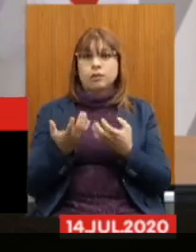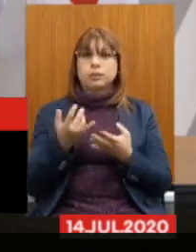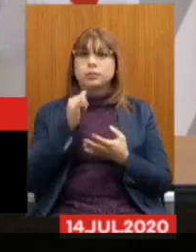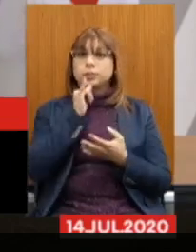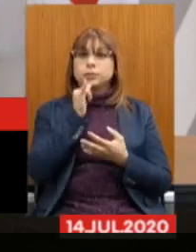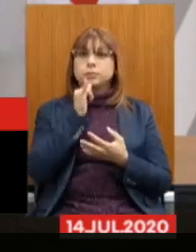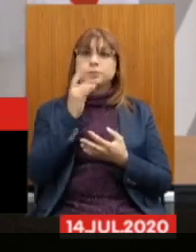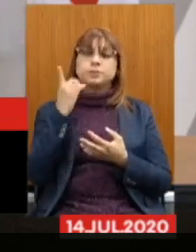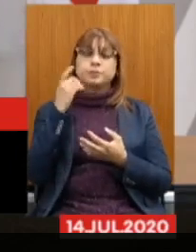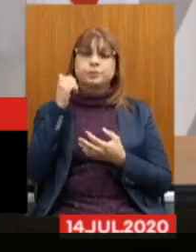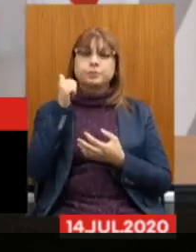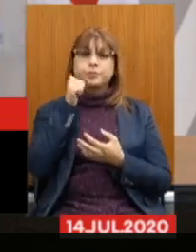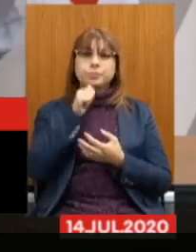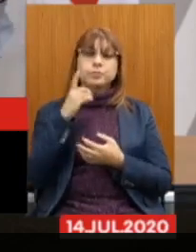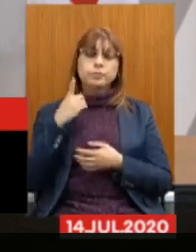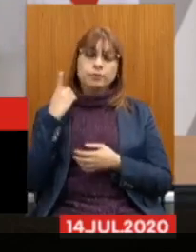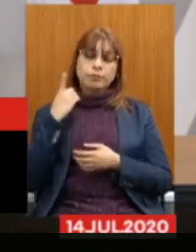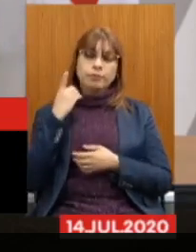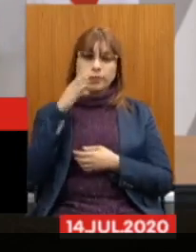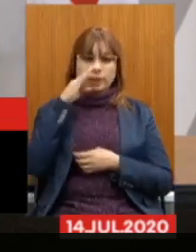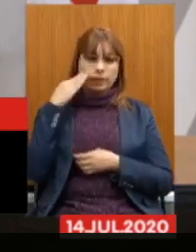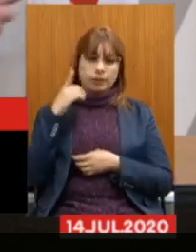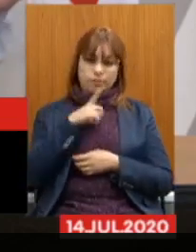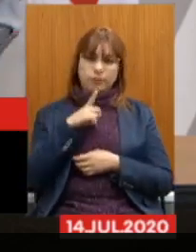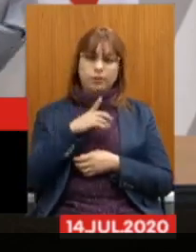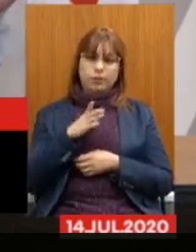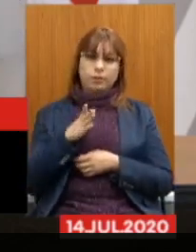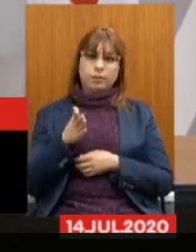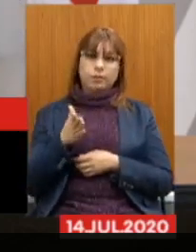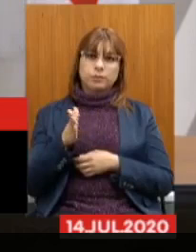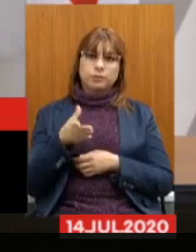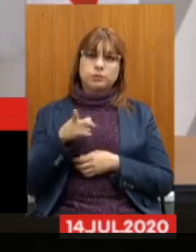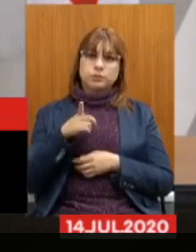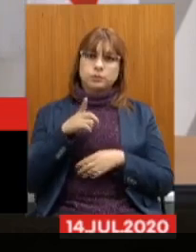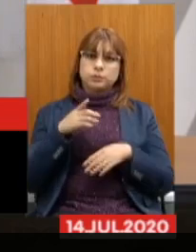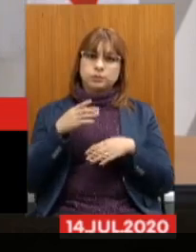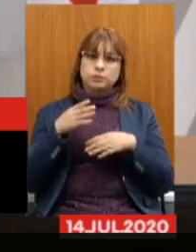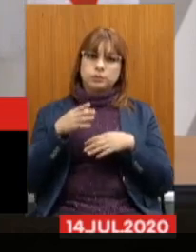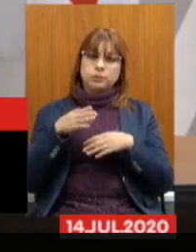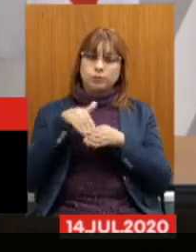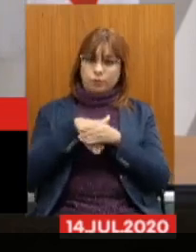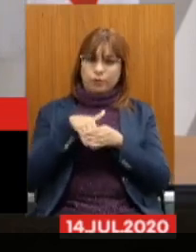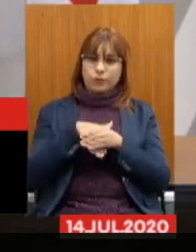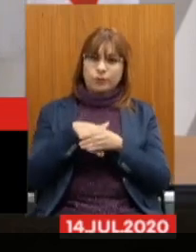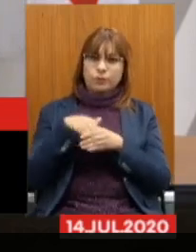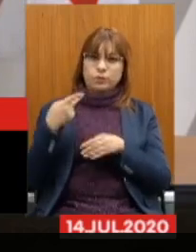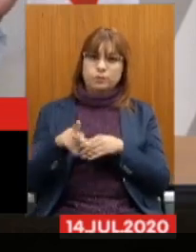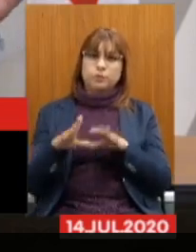conforme a deputada Beatriz me disse, há uma matéria sendo votada na Assembleia a respeito